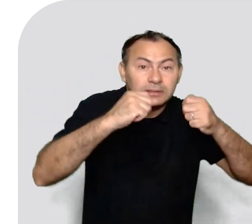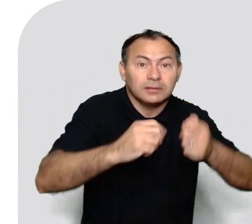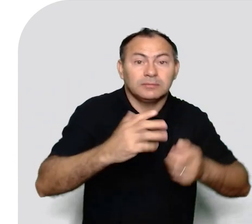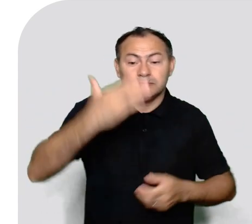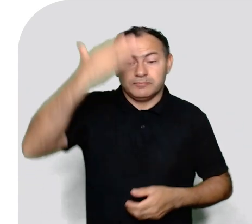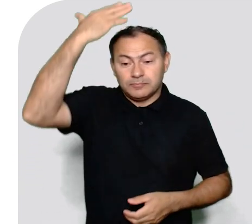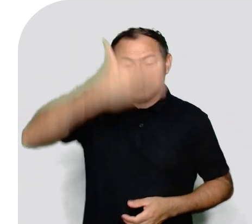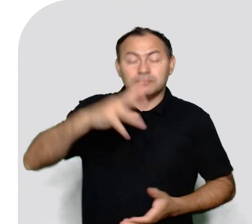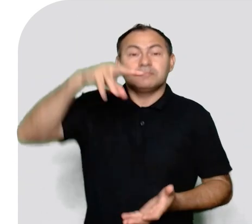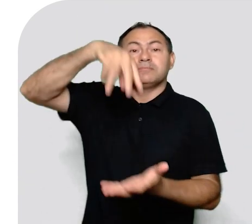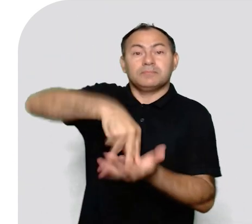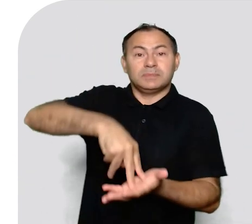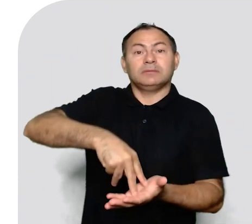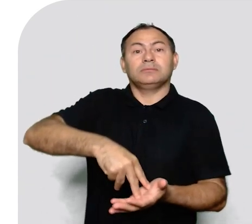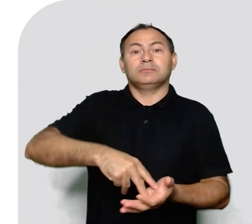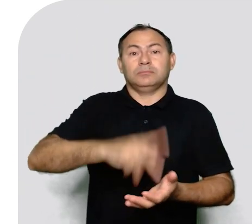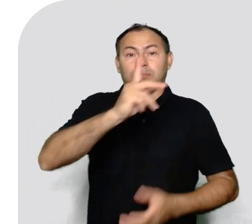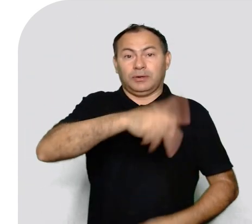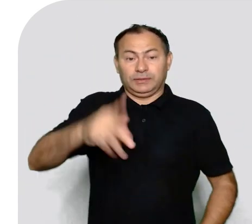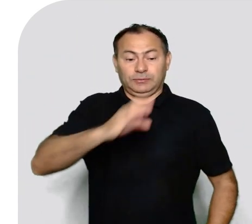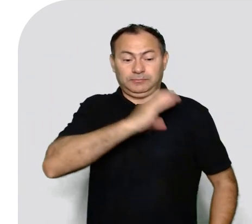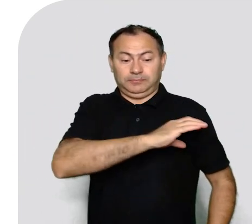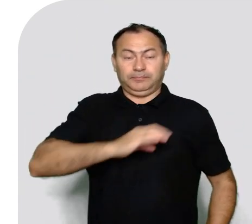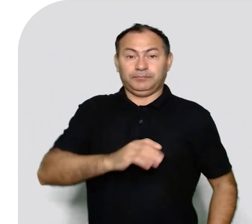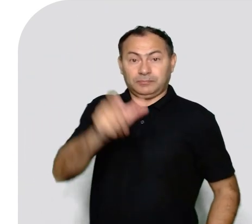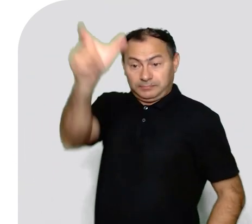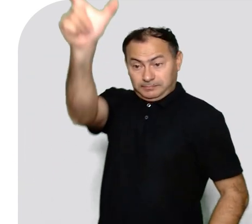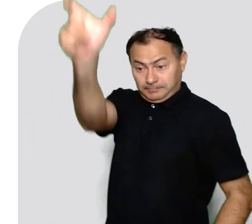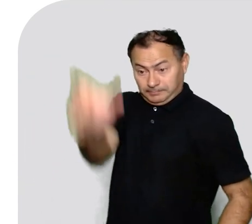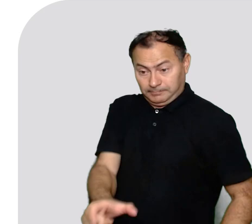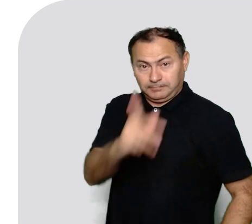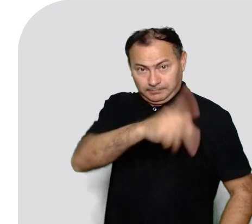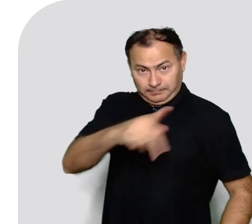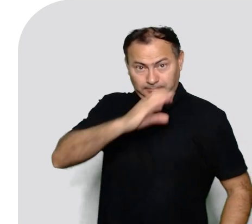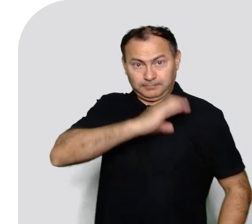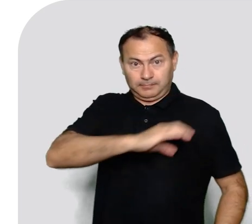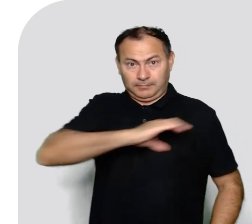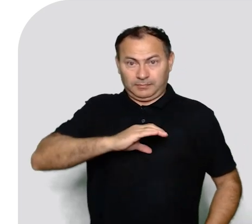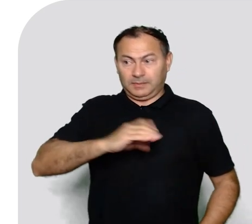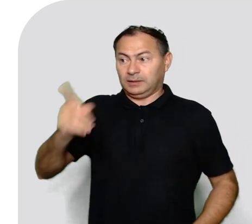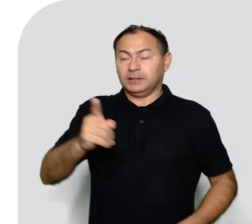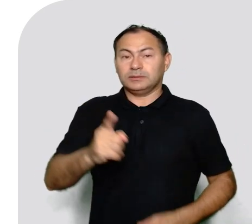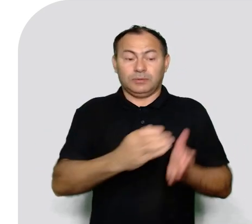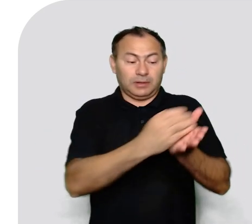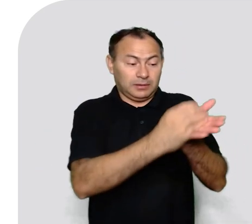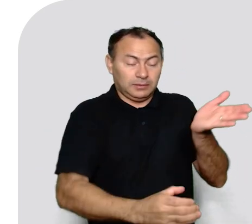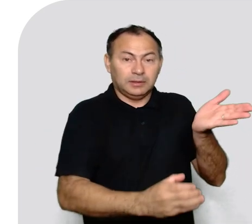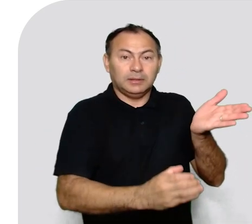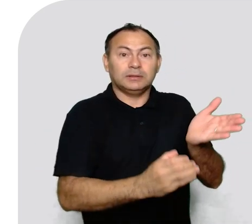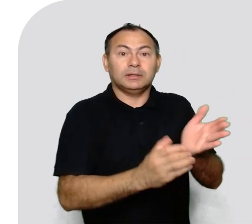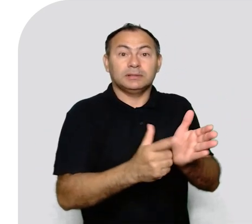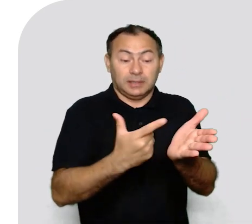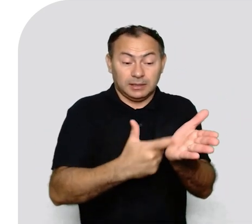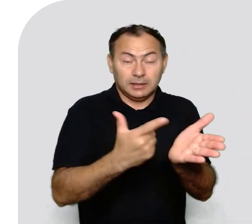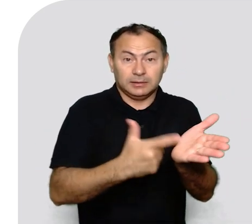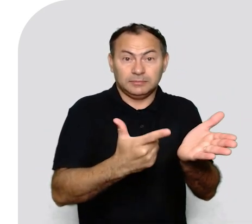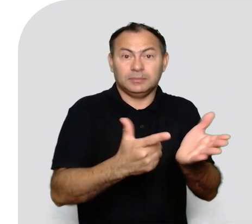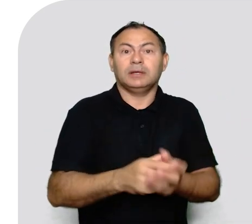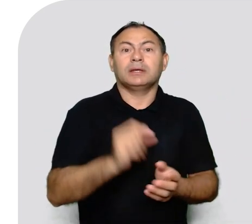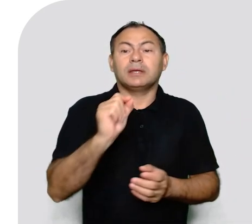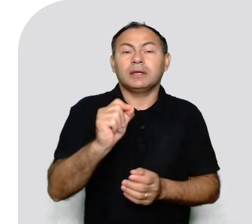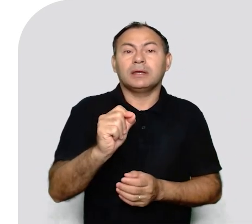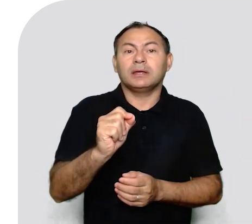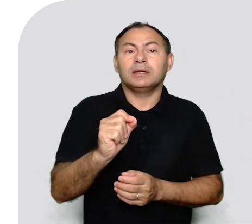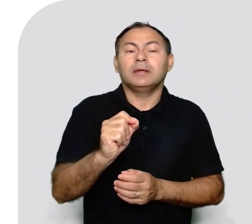necessária a presença do catequista. A figura do catequista salientada neste capítulo deste caderno é